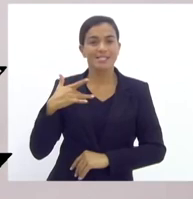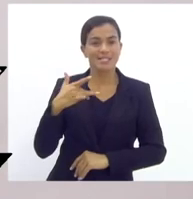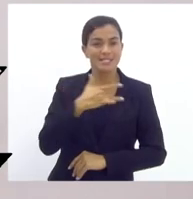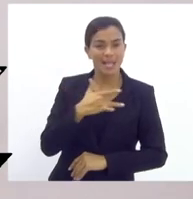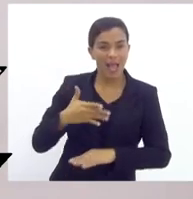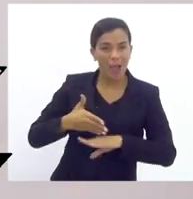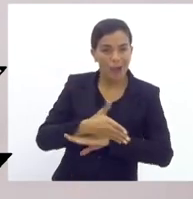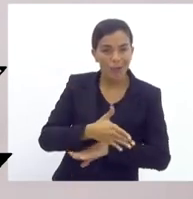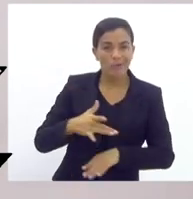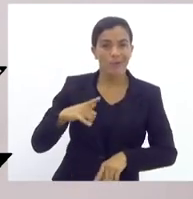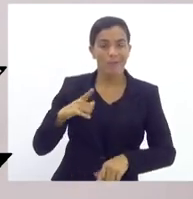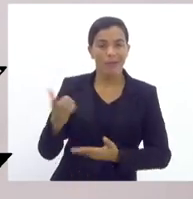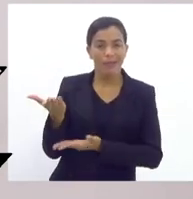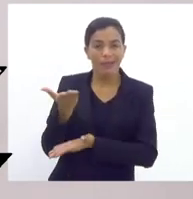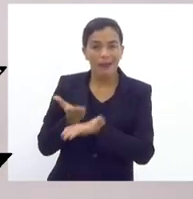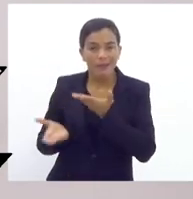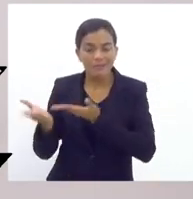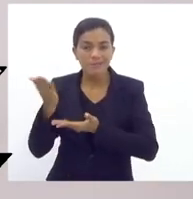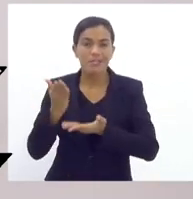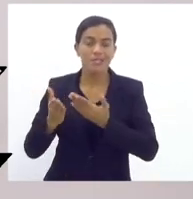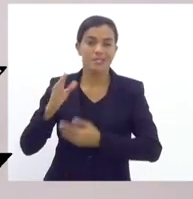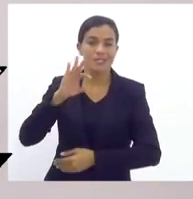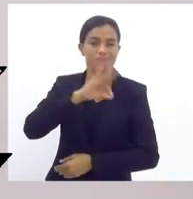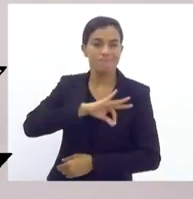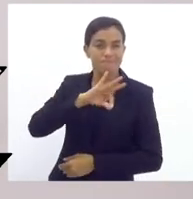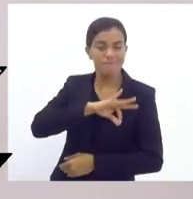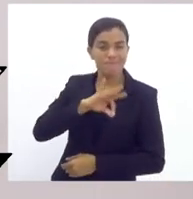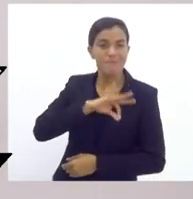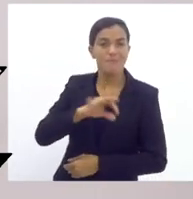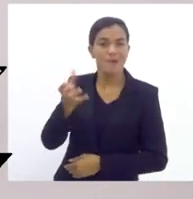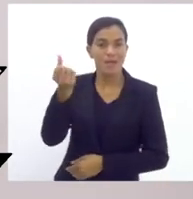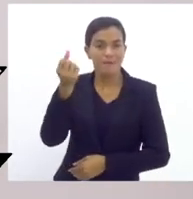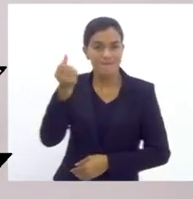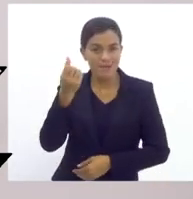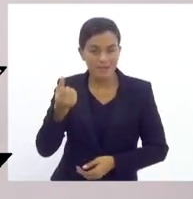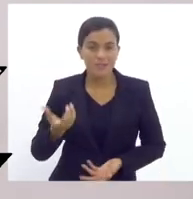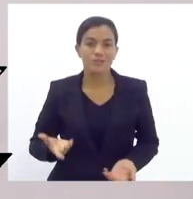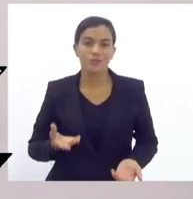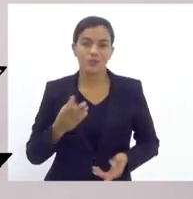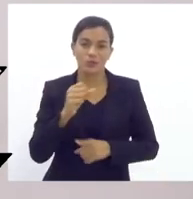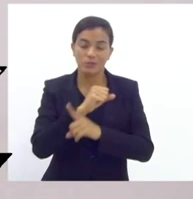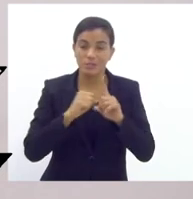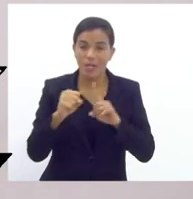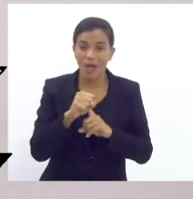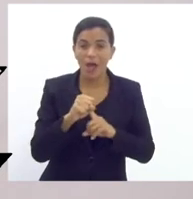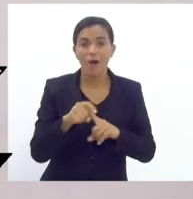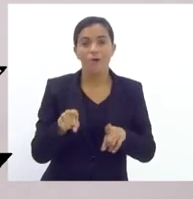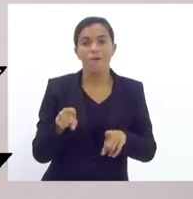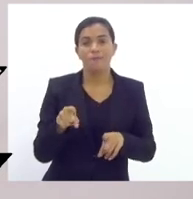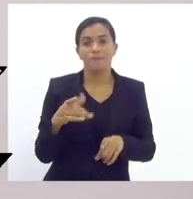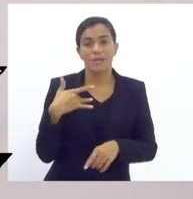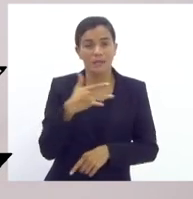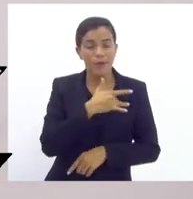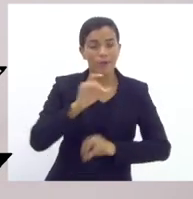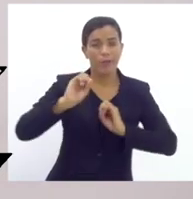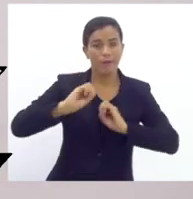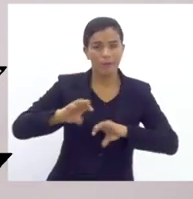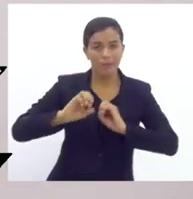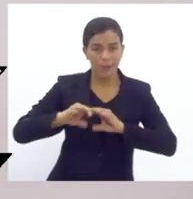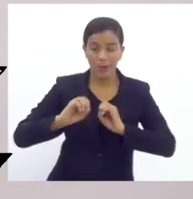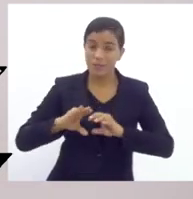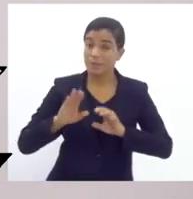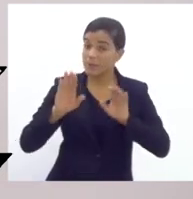a assistência receber benefícios sociais quando chegou a saúde a educação